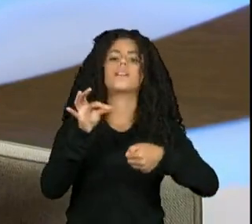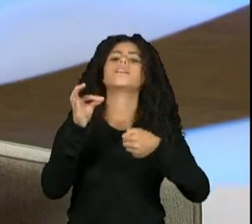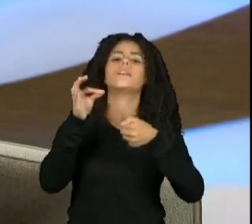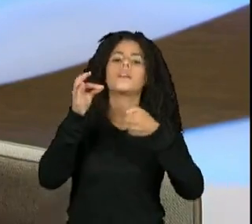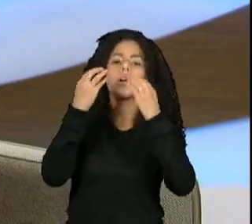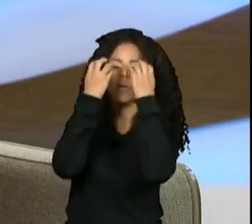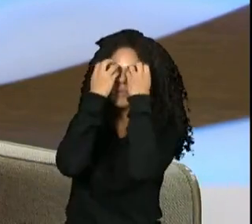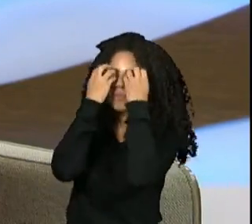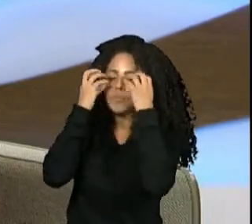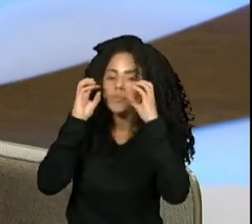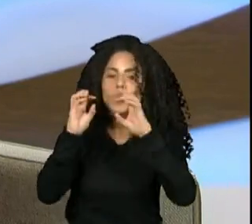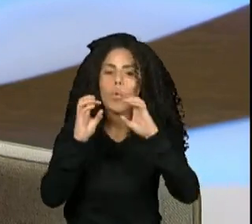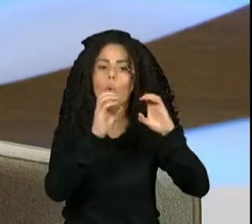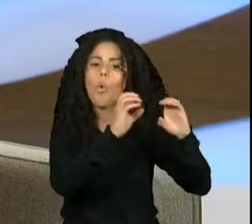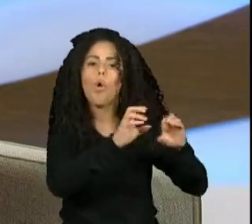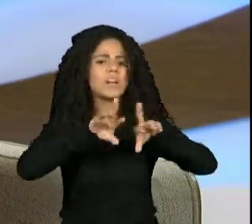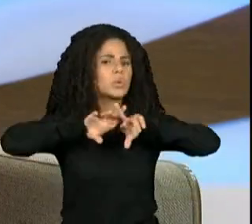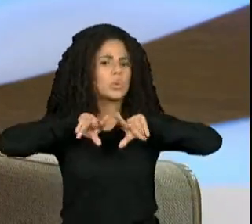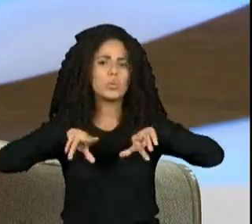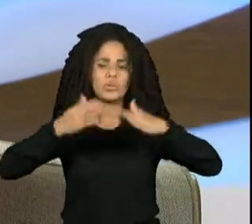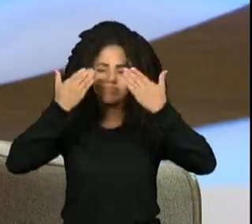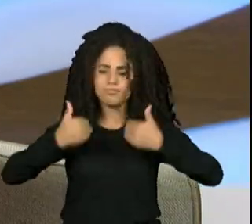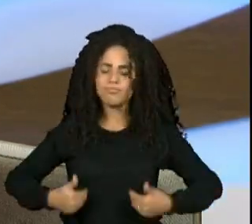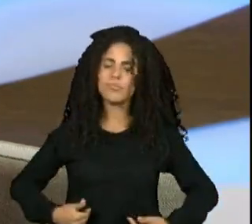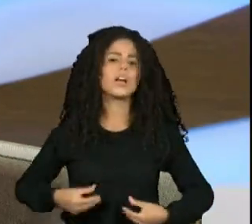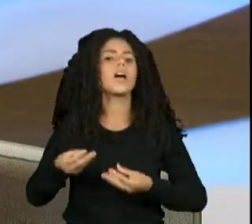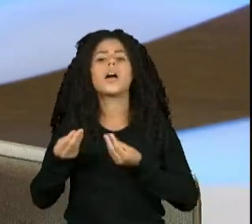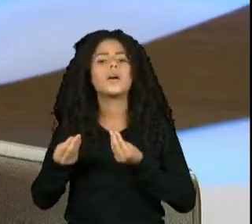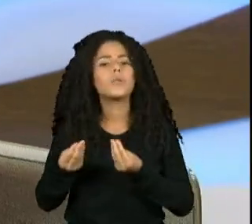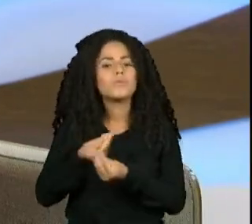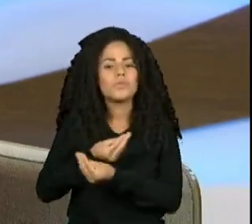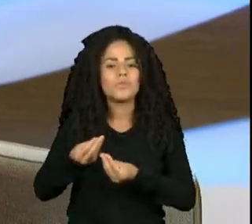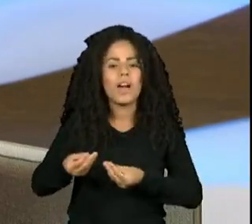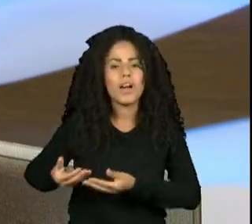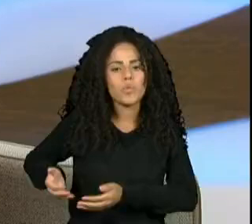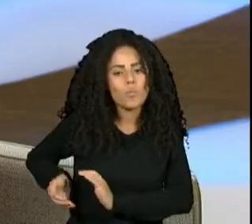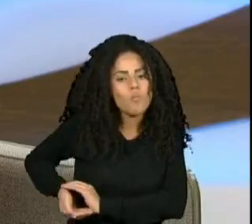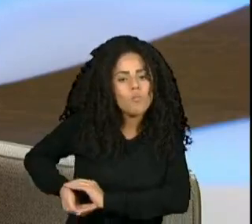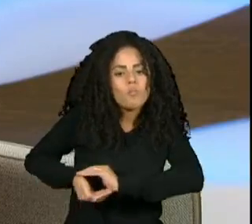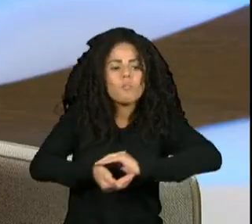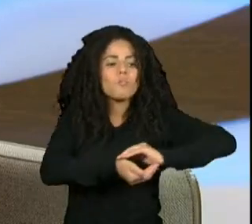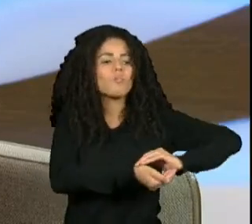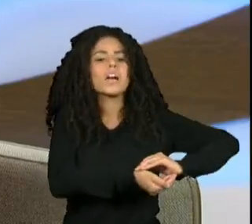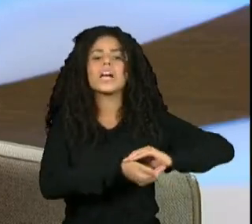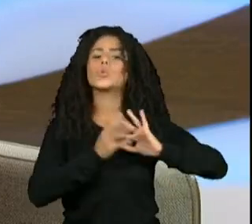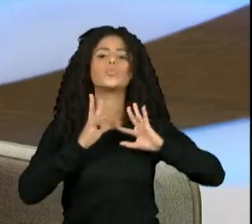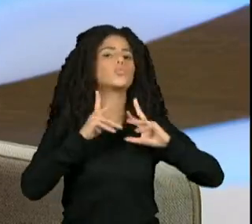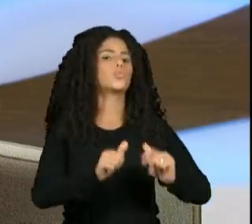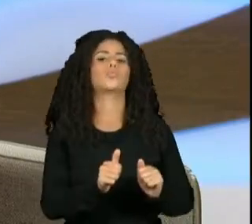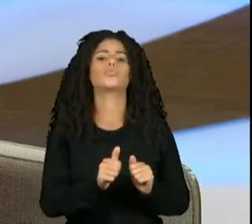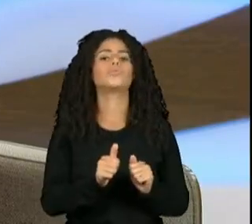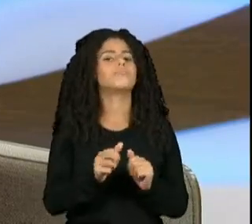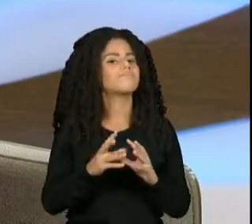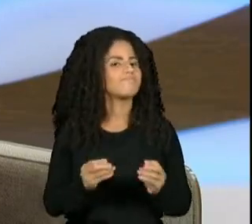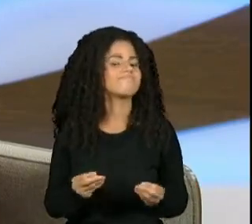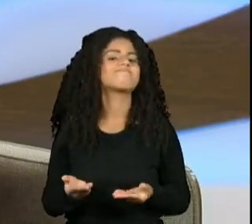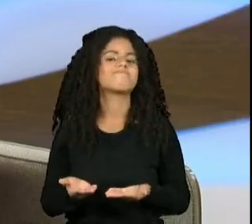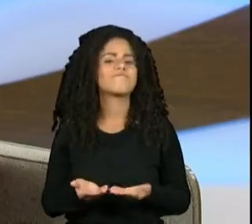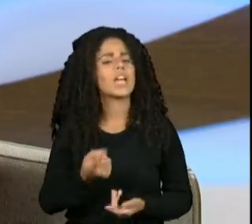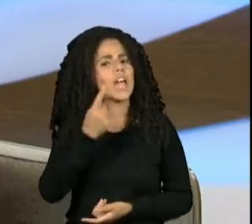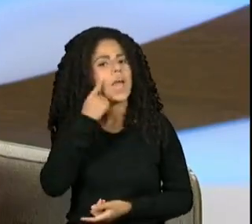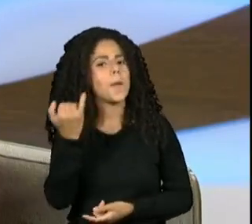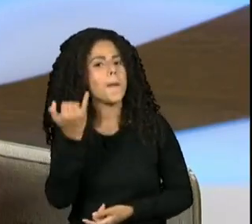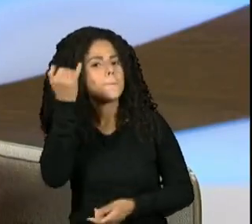uma coisa assim, realmente uma revolução, né, na história dos transplantes. E uma outra coisa que eu acho